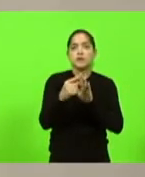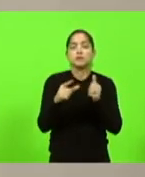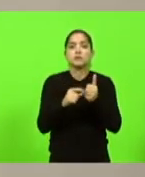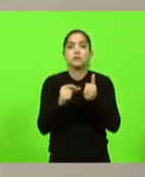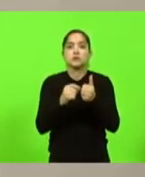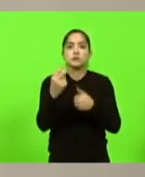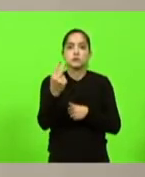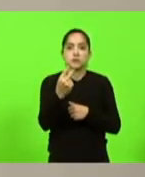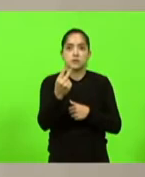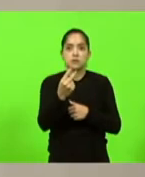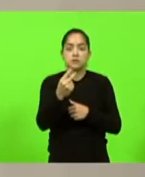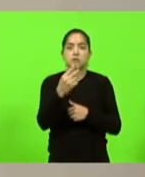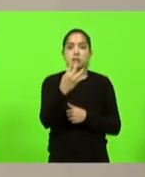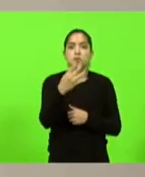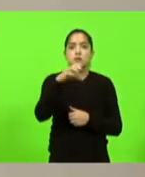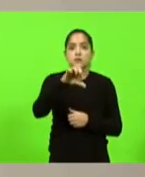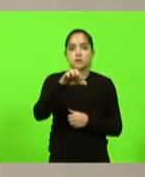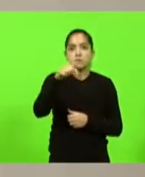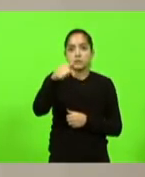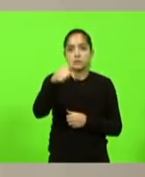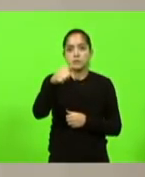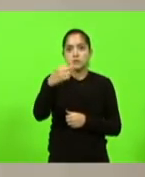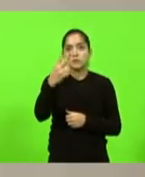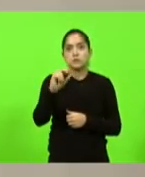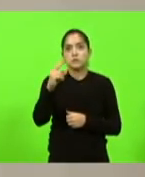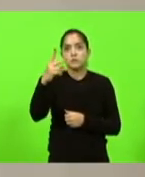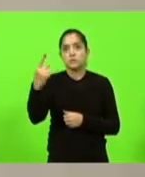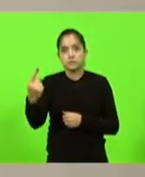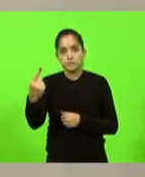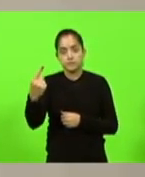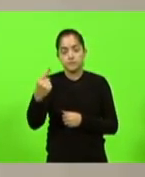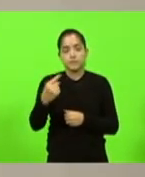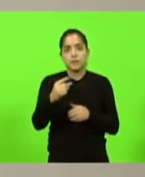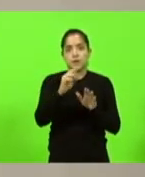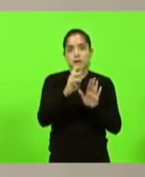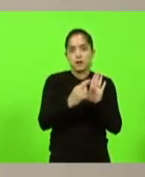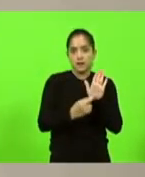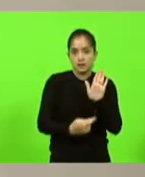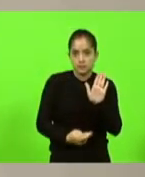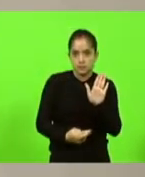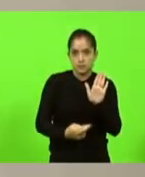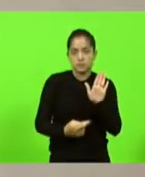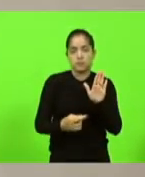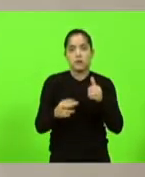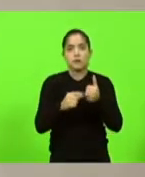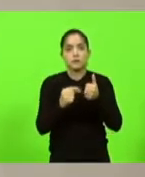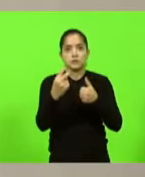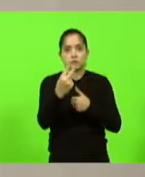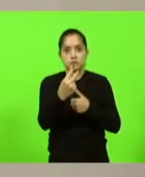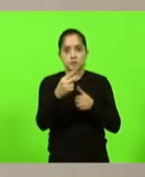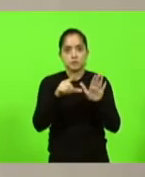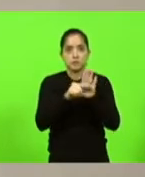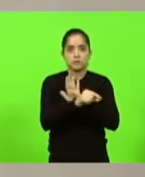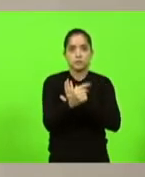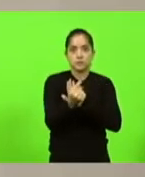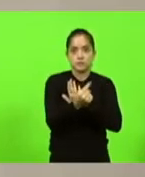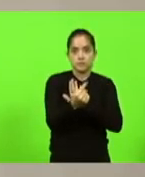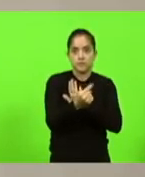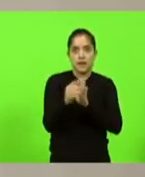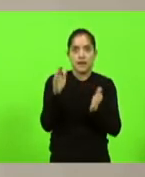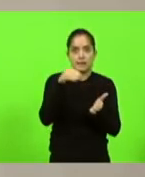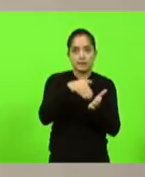de lei 49.7/2021 passa a vigorar com a seguinte redação: artigo 2º, inciso 1º. Até dezembro